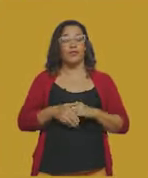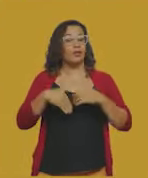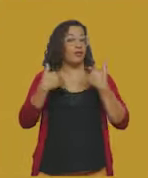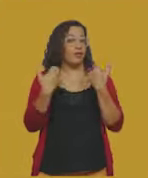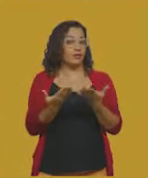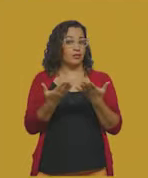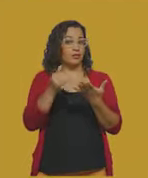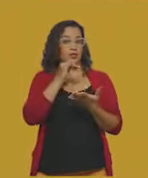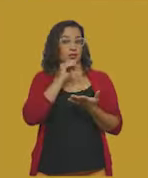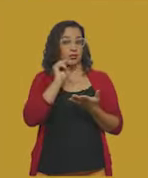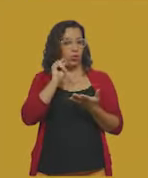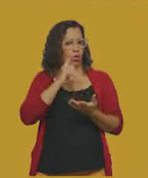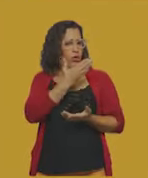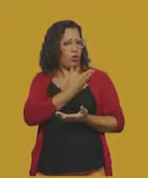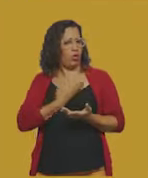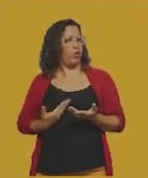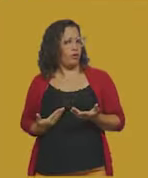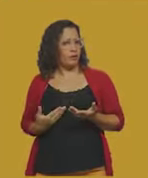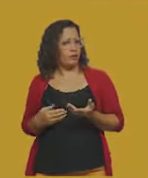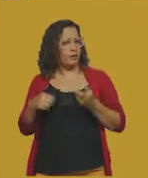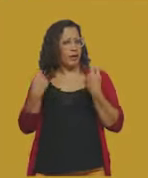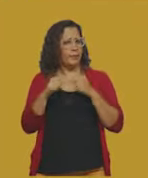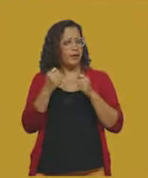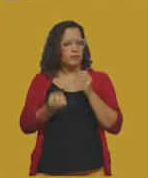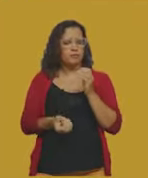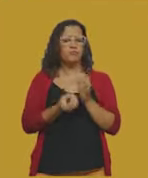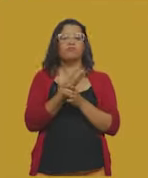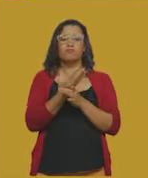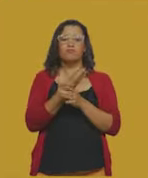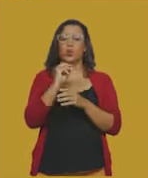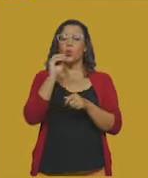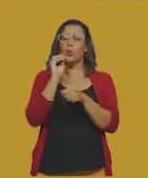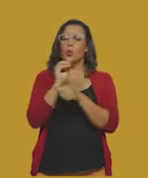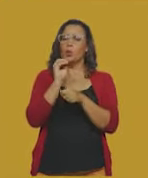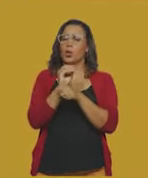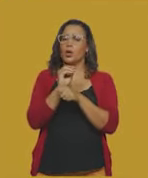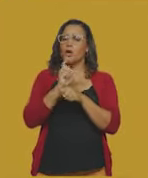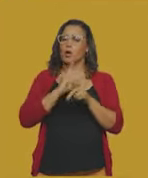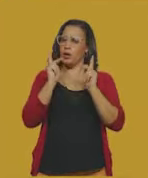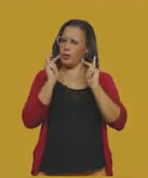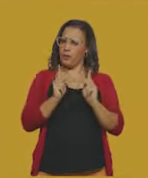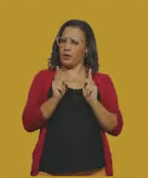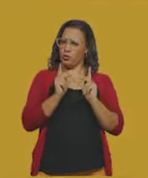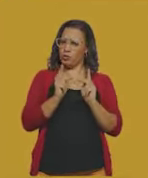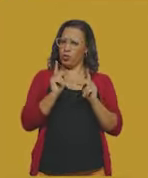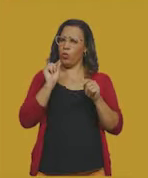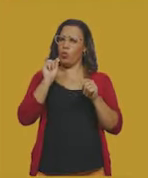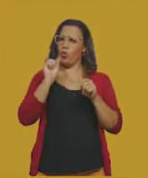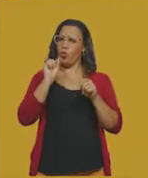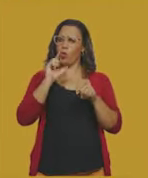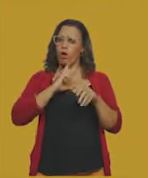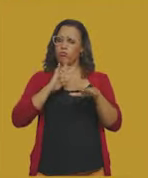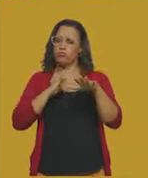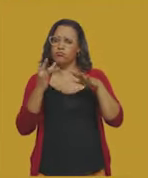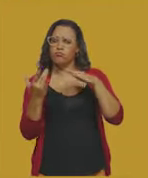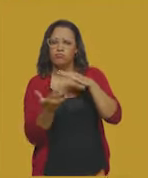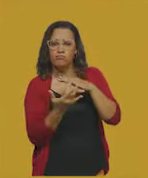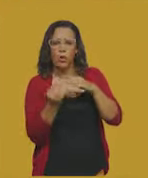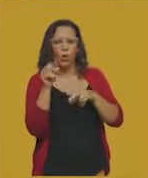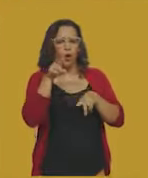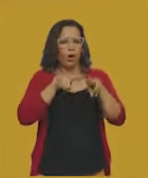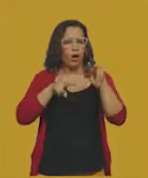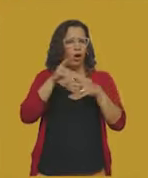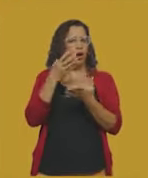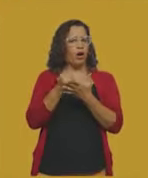então, portanto, o governo federal deve criar mecanismos de proteção para as pessoas engajadas no ambiente digital, como a fiscalização de